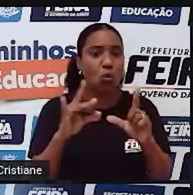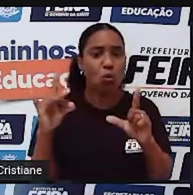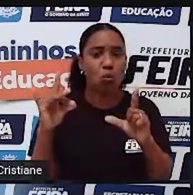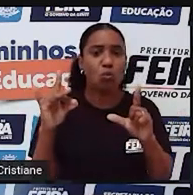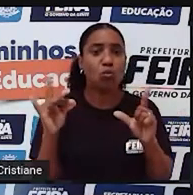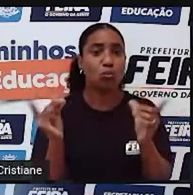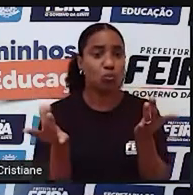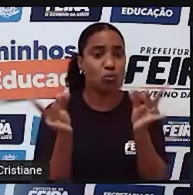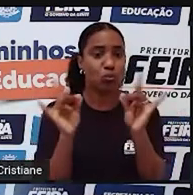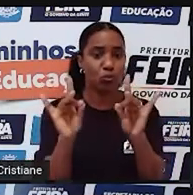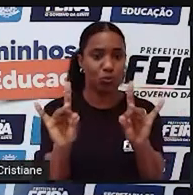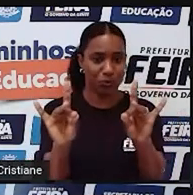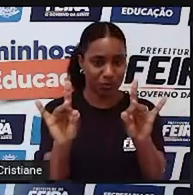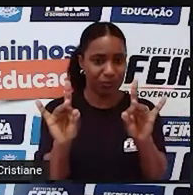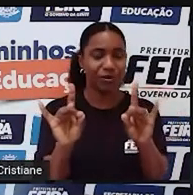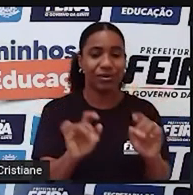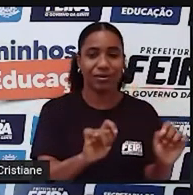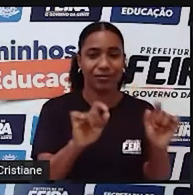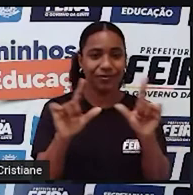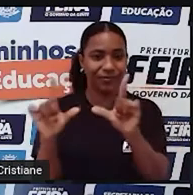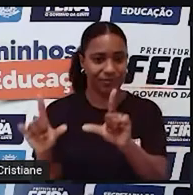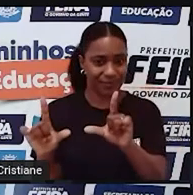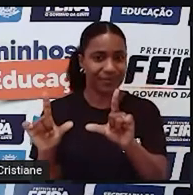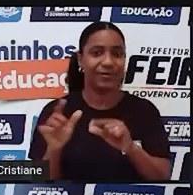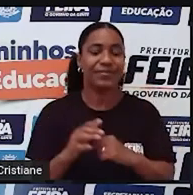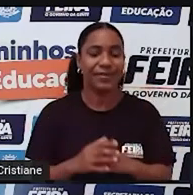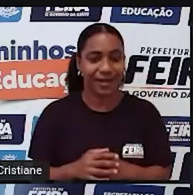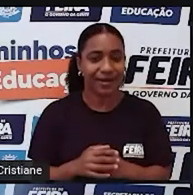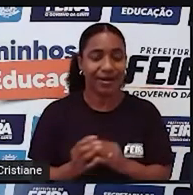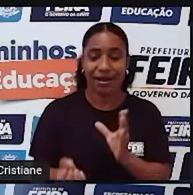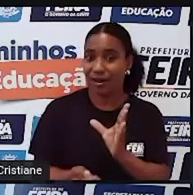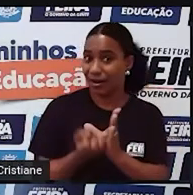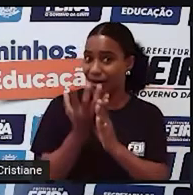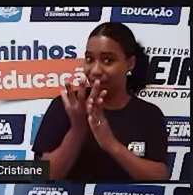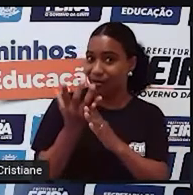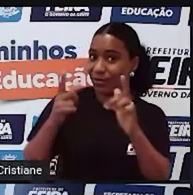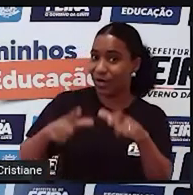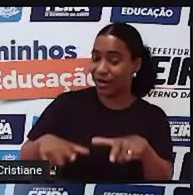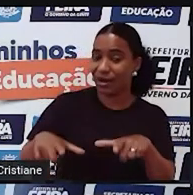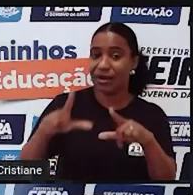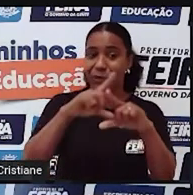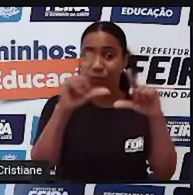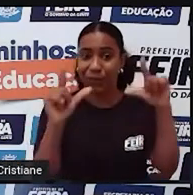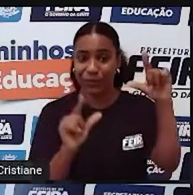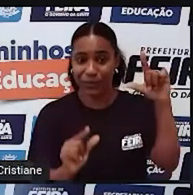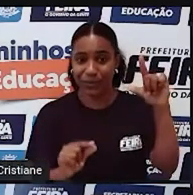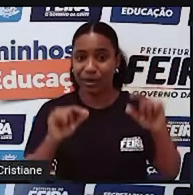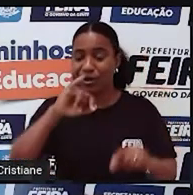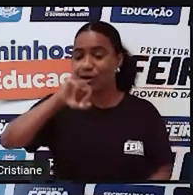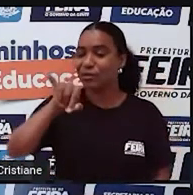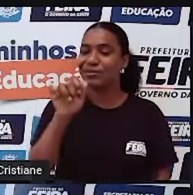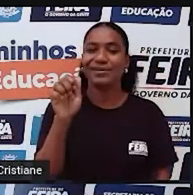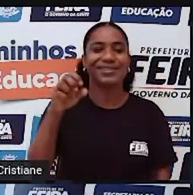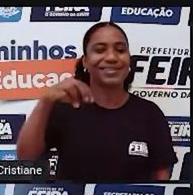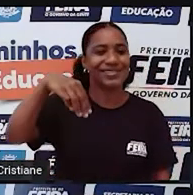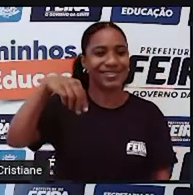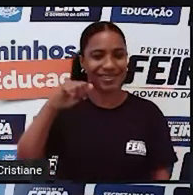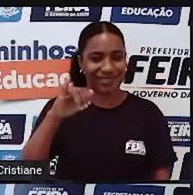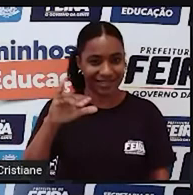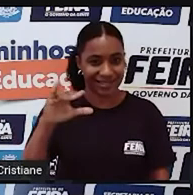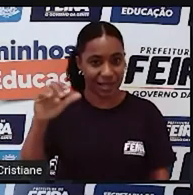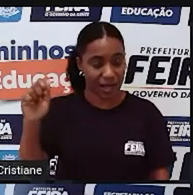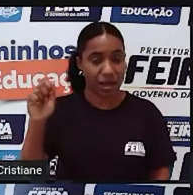acessarem, criado na Jamaica, um país que tem o inglês como língua oficial. Assista ao vídeo